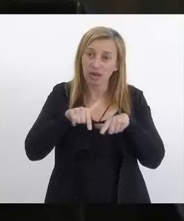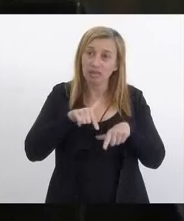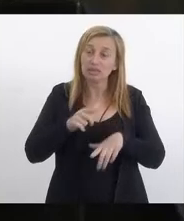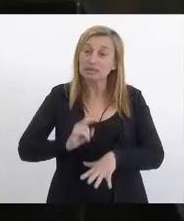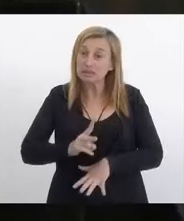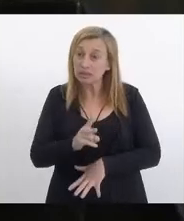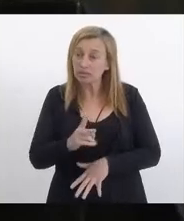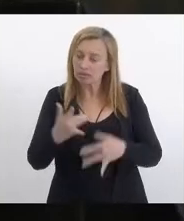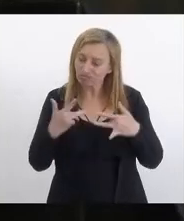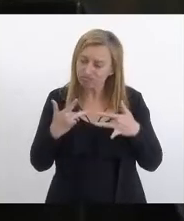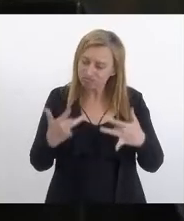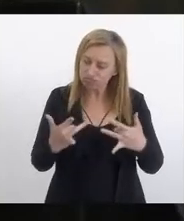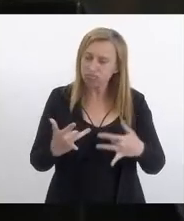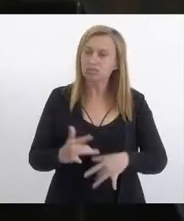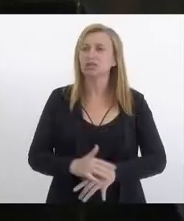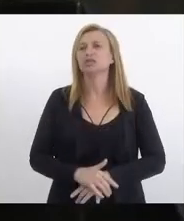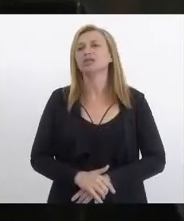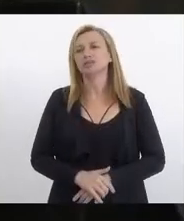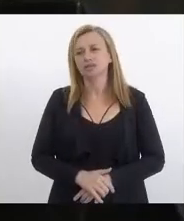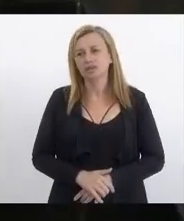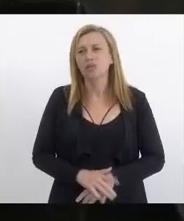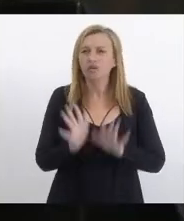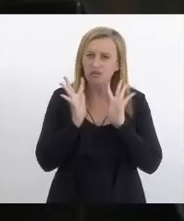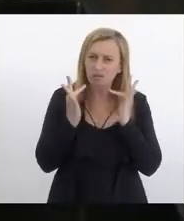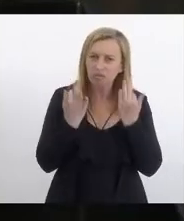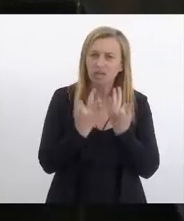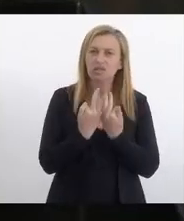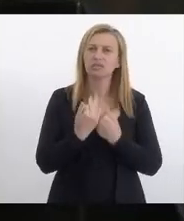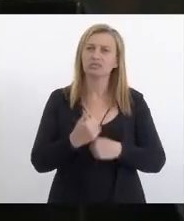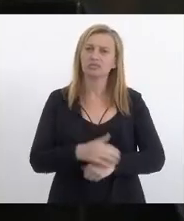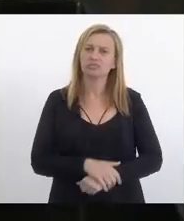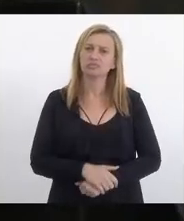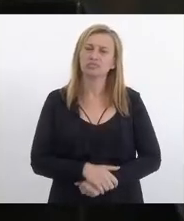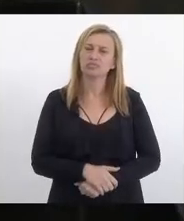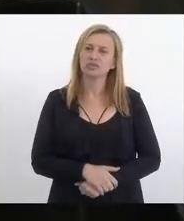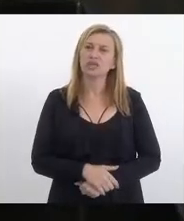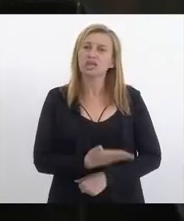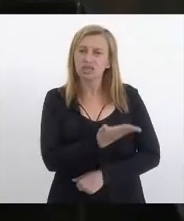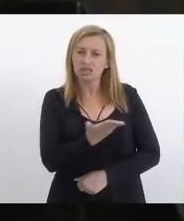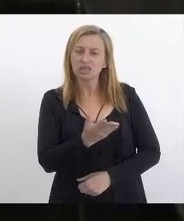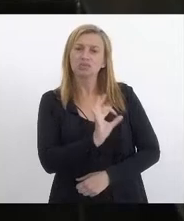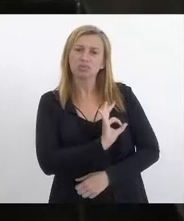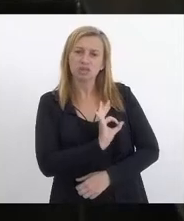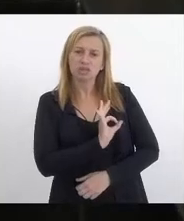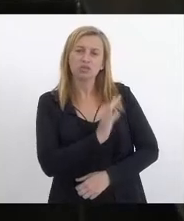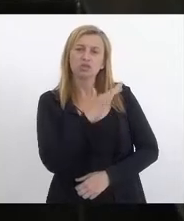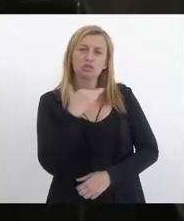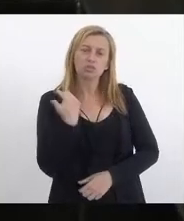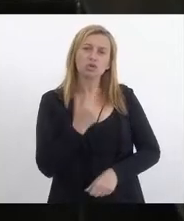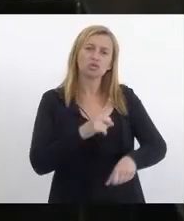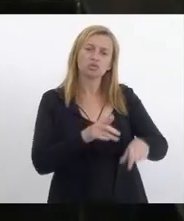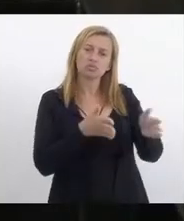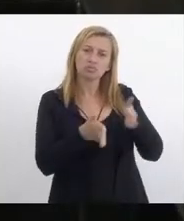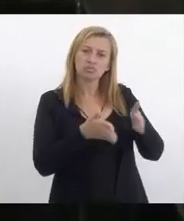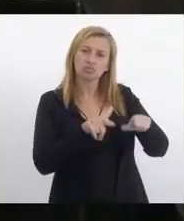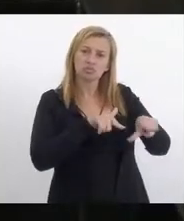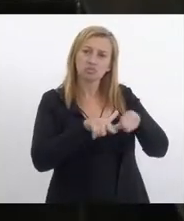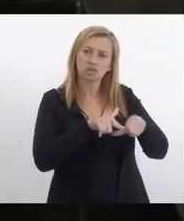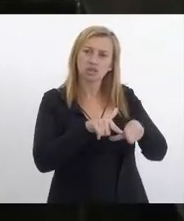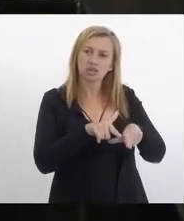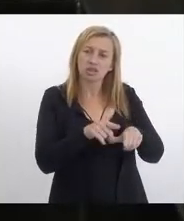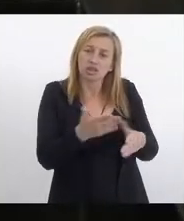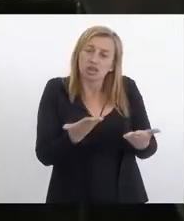nos solidarizamos com a família desses policiais que morrem em serviço, e não